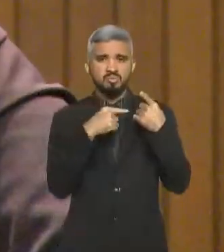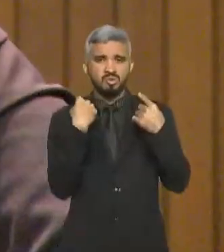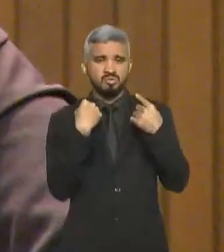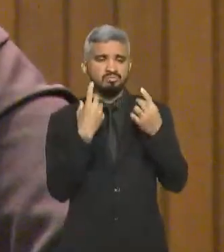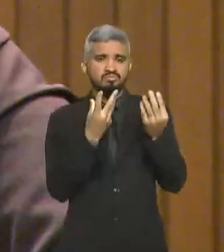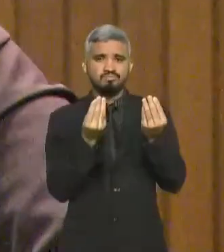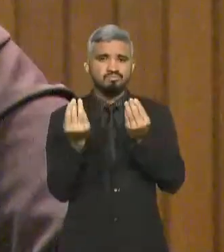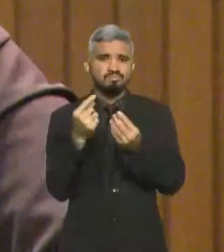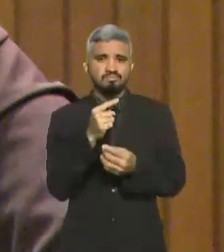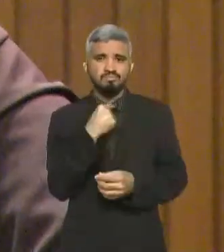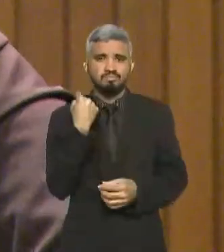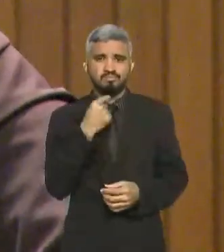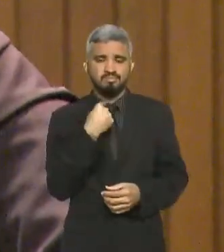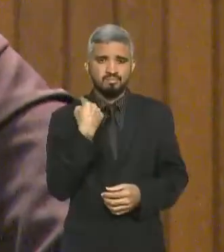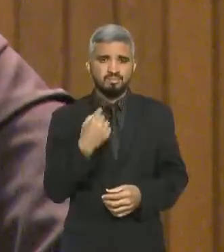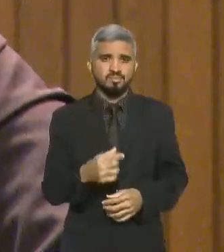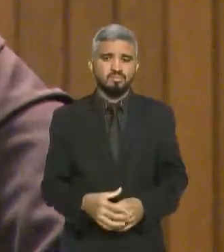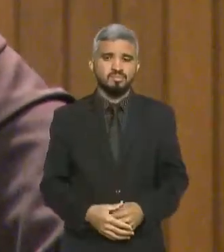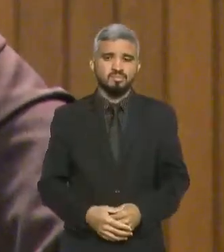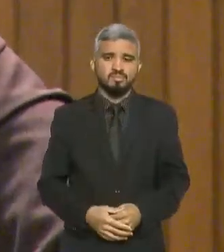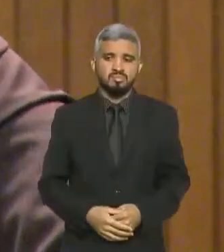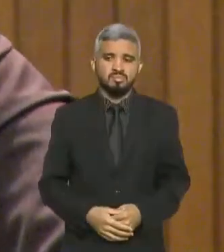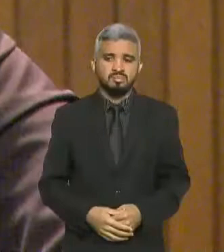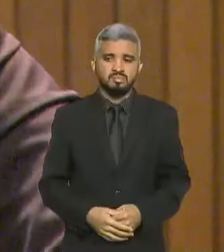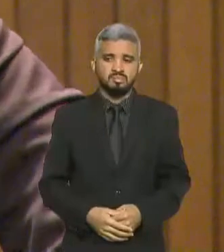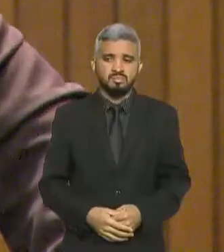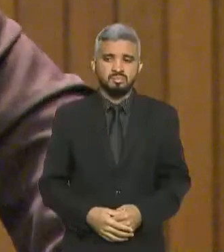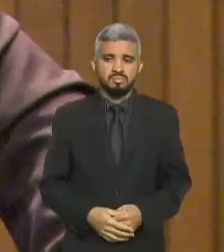também... E está morrendo todo mundo lá,